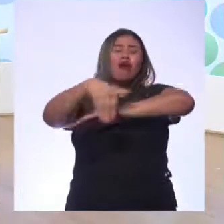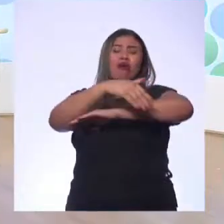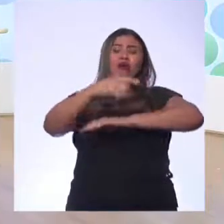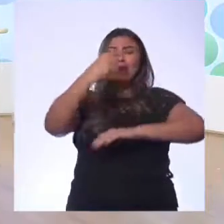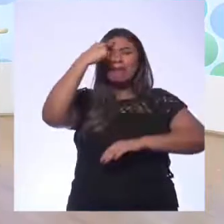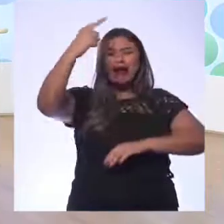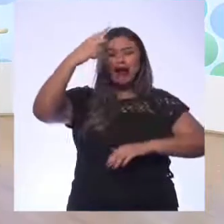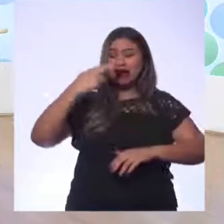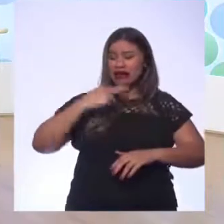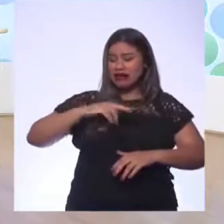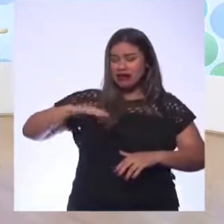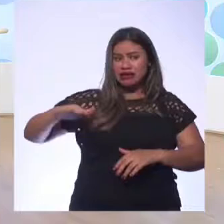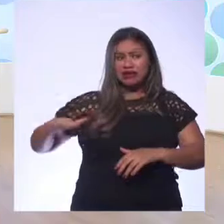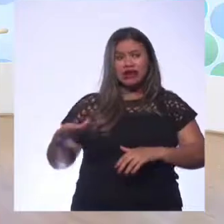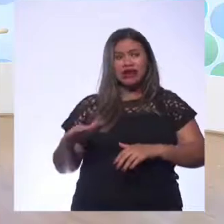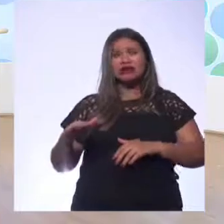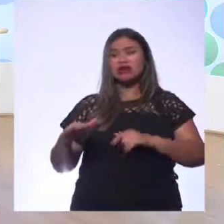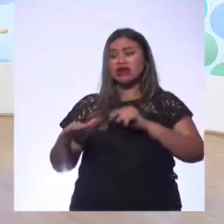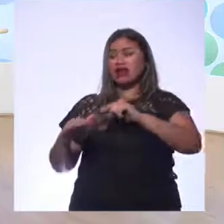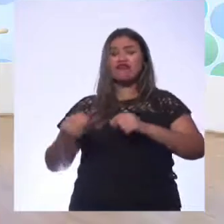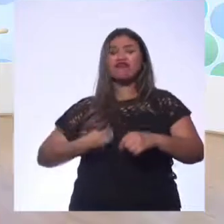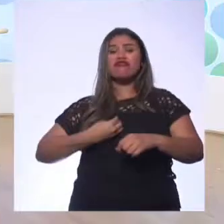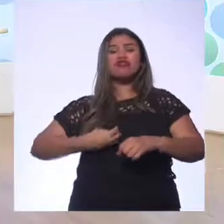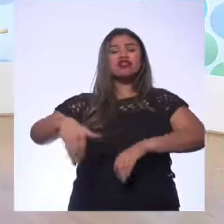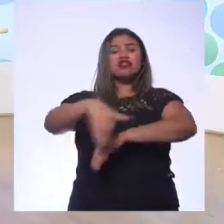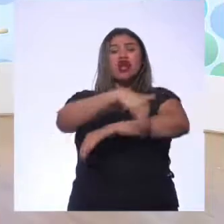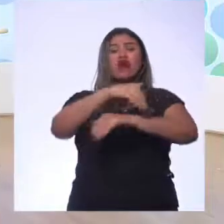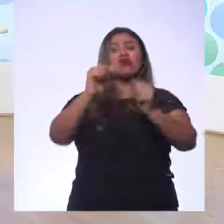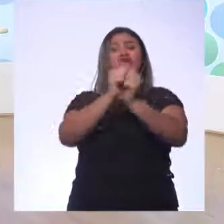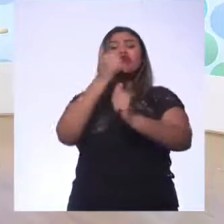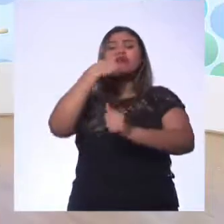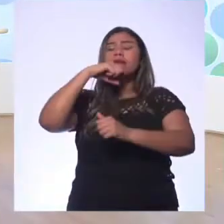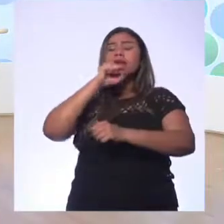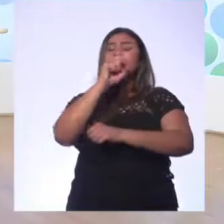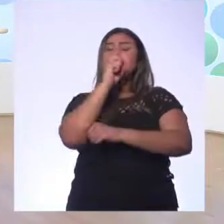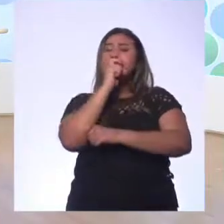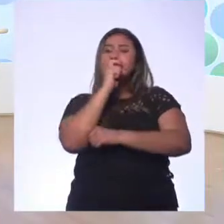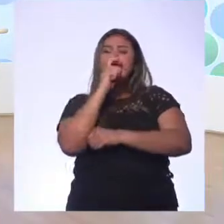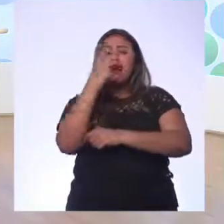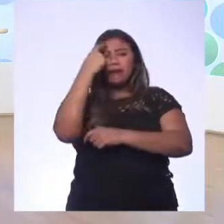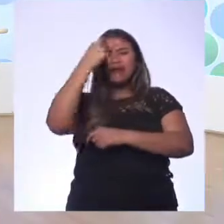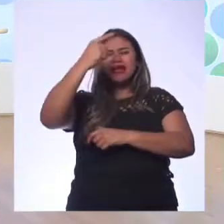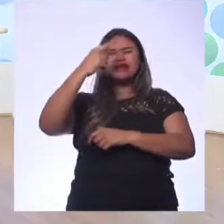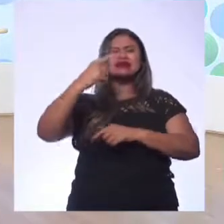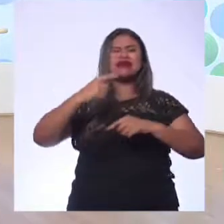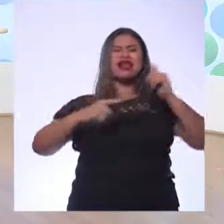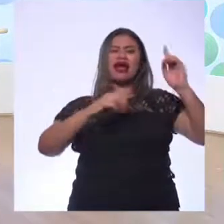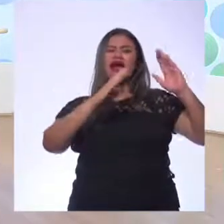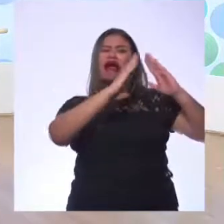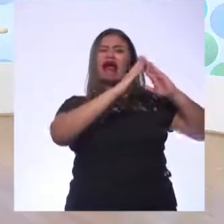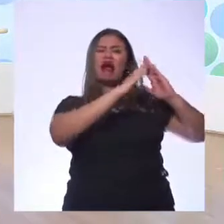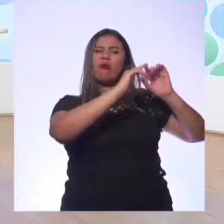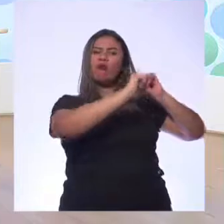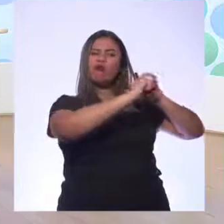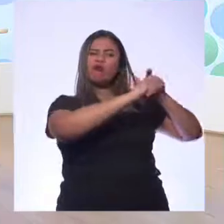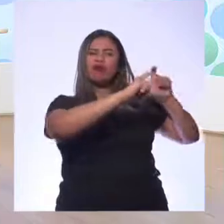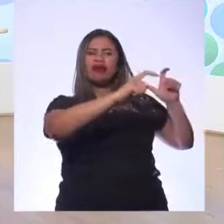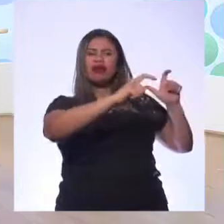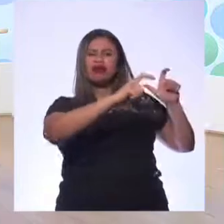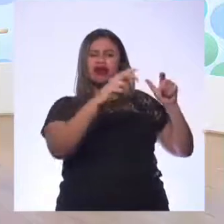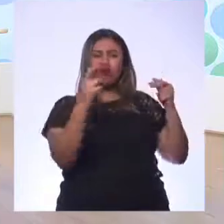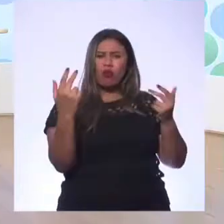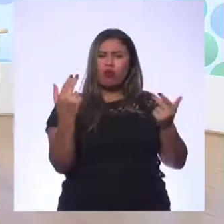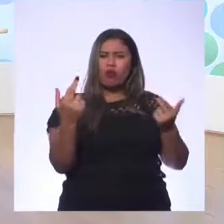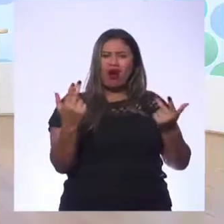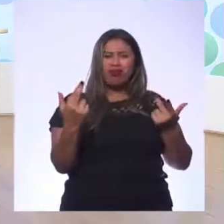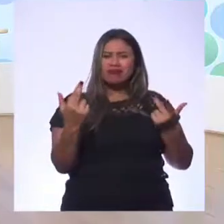mora na rua com seu pai, com a sua mãe, etc., tem a mesma oportunidade daquele cara que mora lá naquela casa que